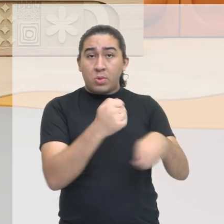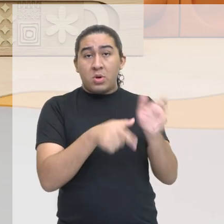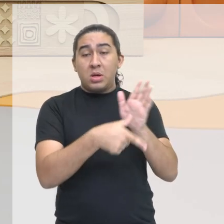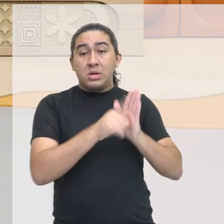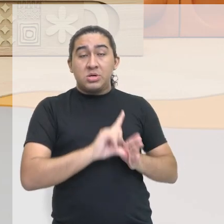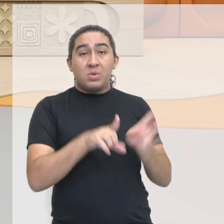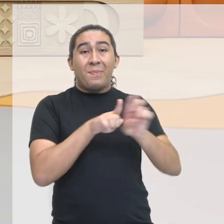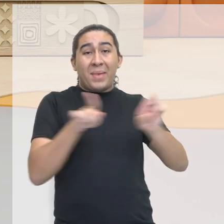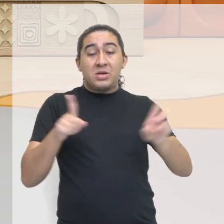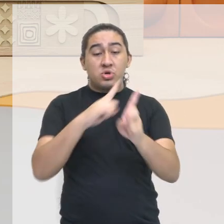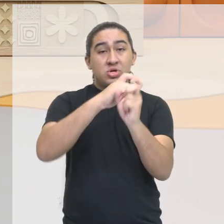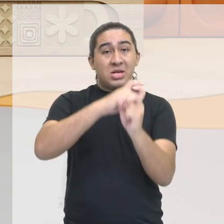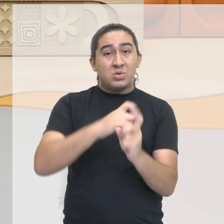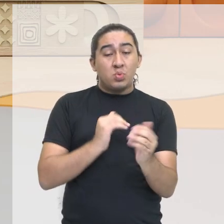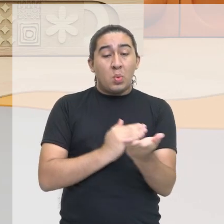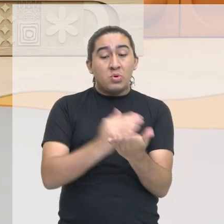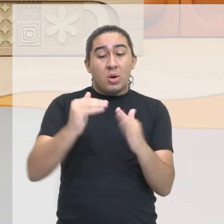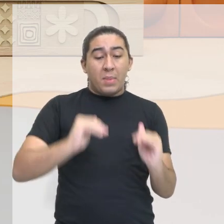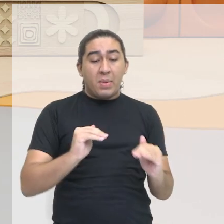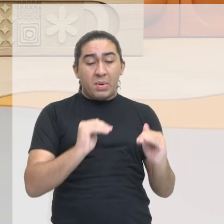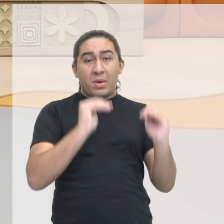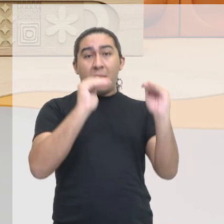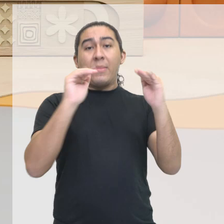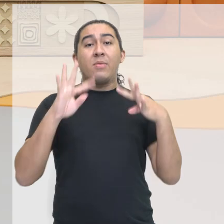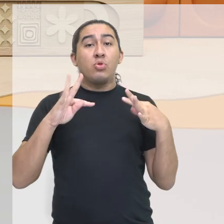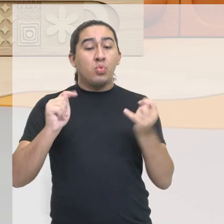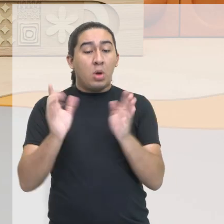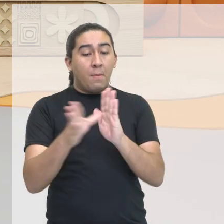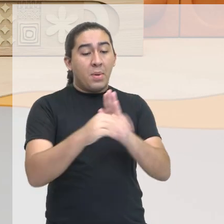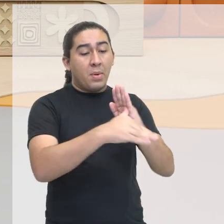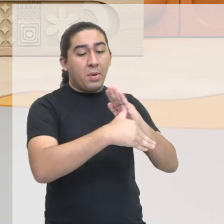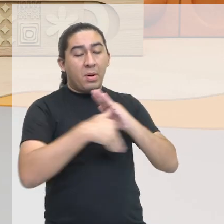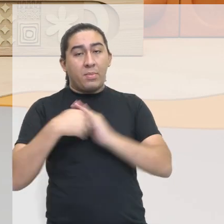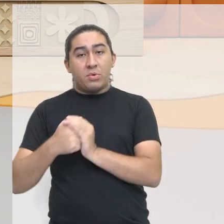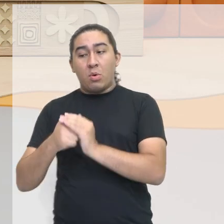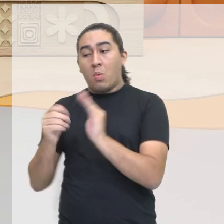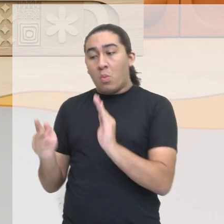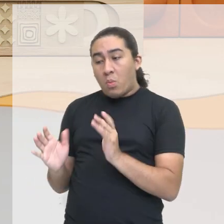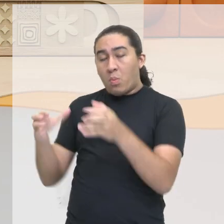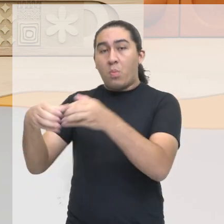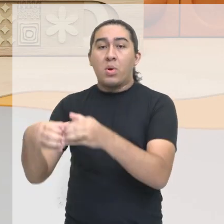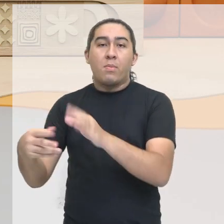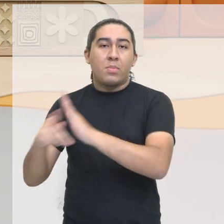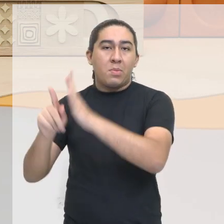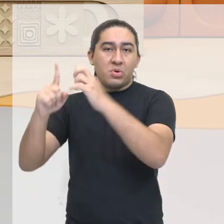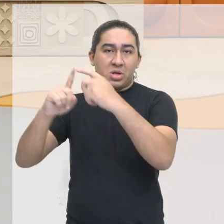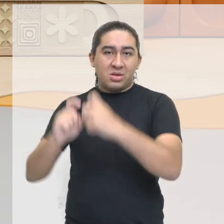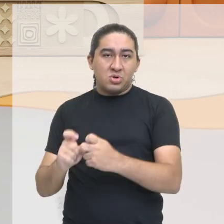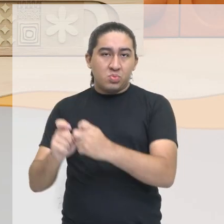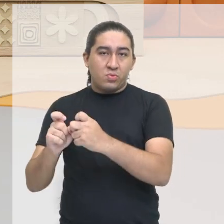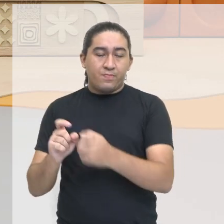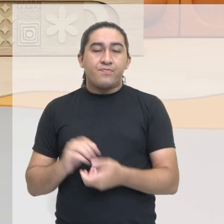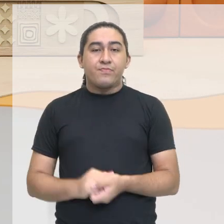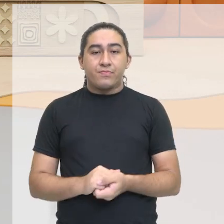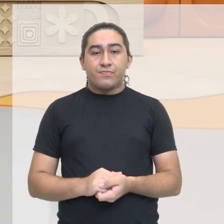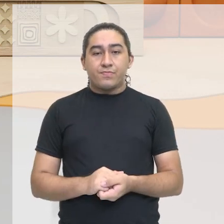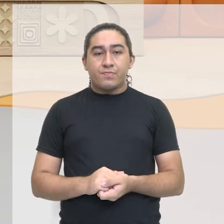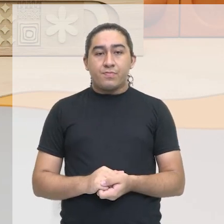mas com a ascensão do nazismo, todos os seus bens foram confiscados para a política ali nazista, certo?